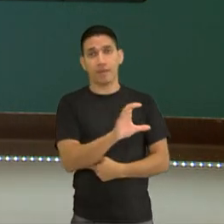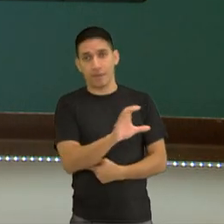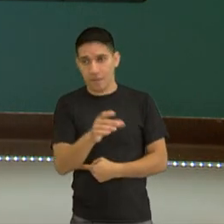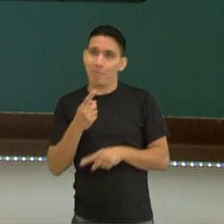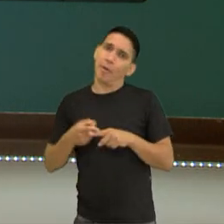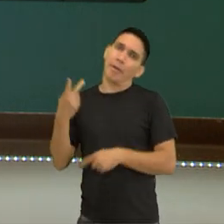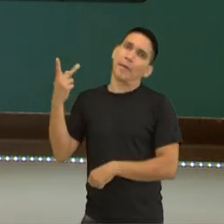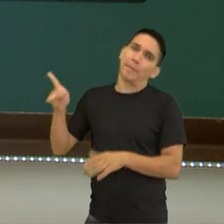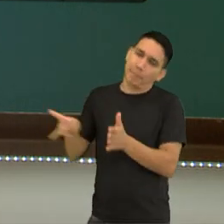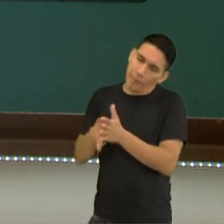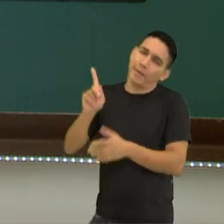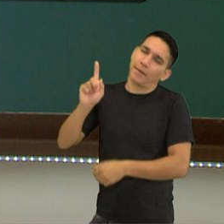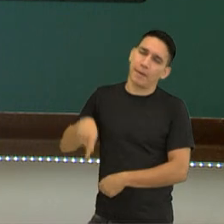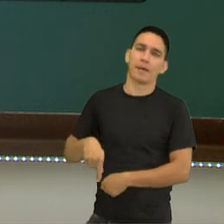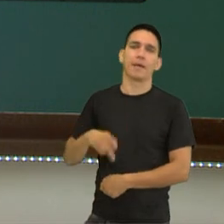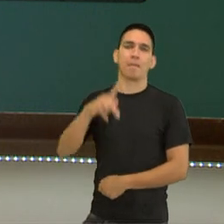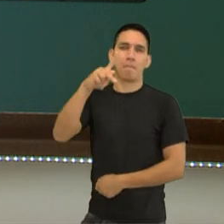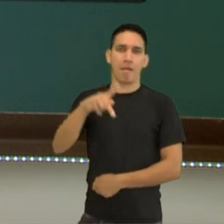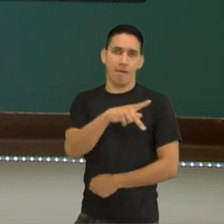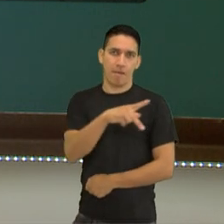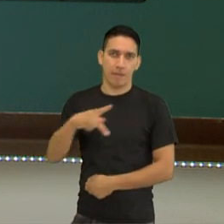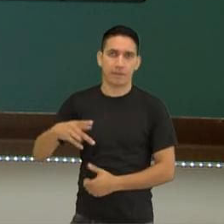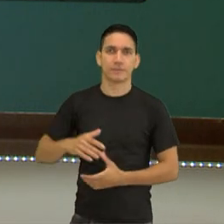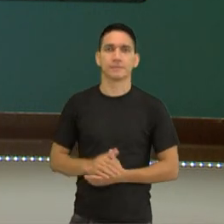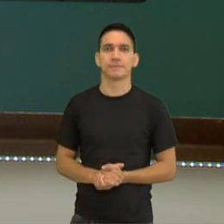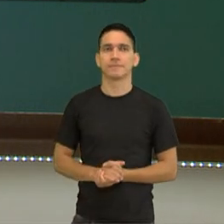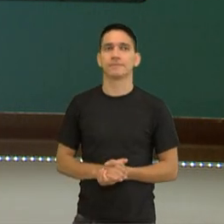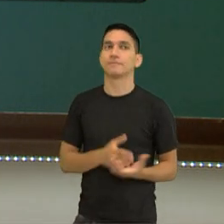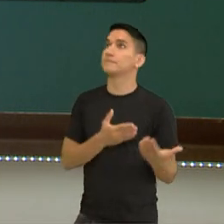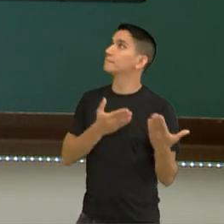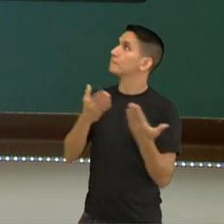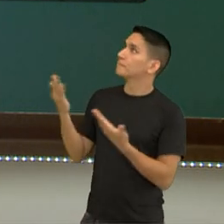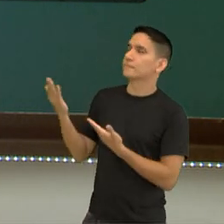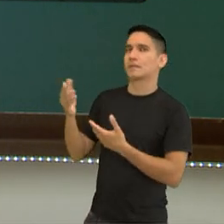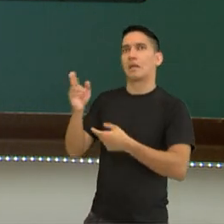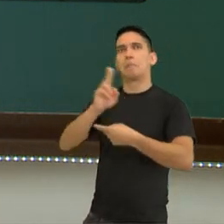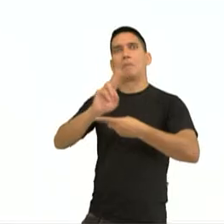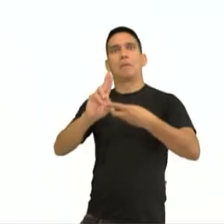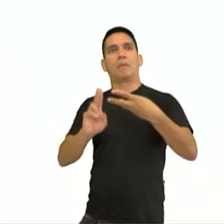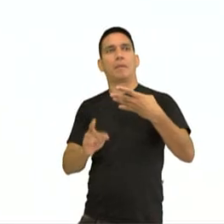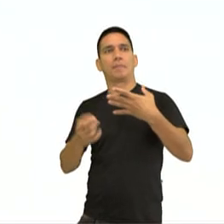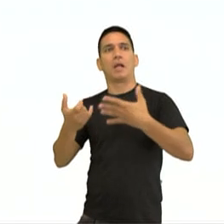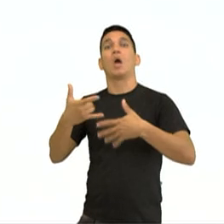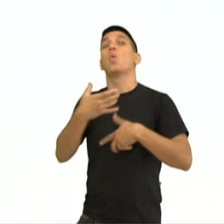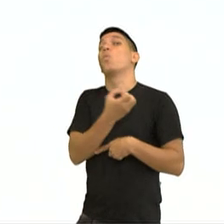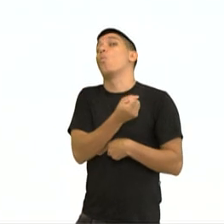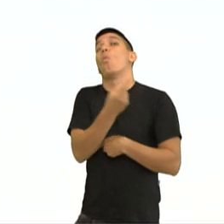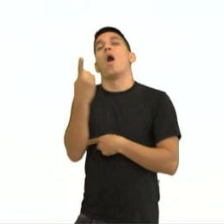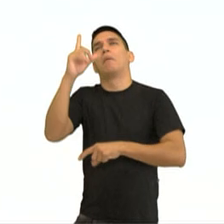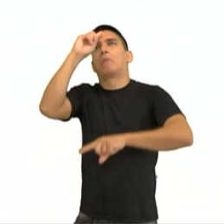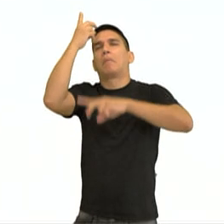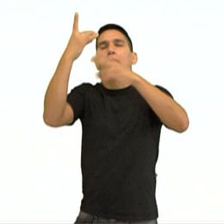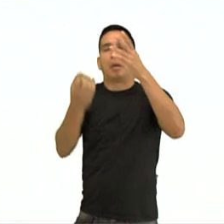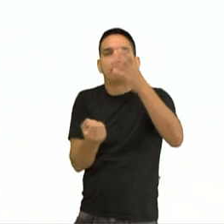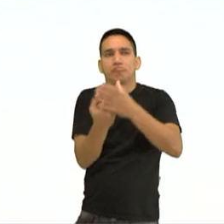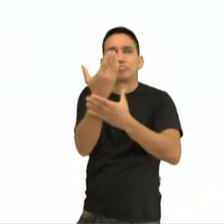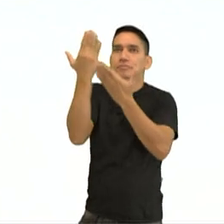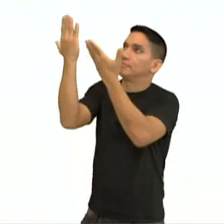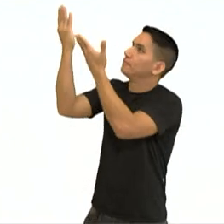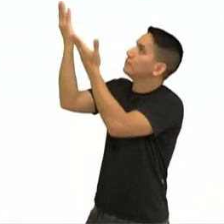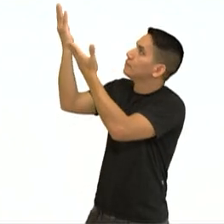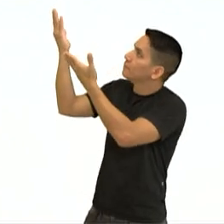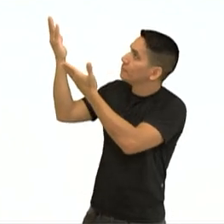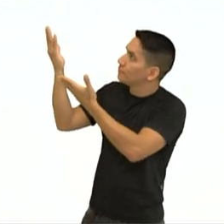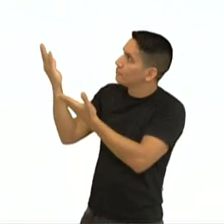foi padre, né, pessoal? Vamos prosseguir aqui. A lista de composições são 550 concertos, 350 para instrumentos